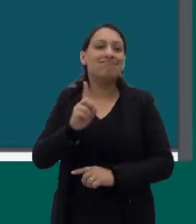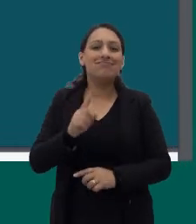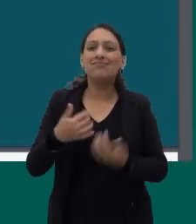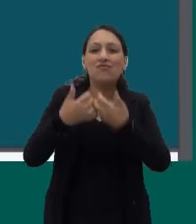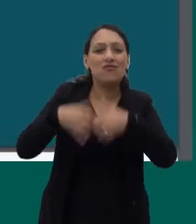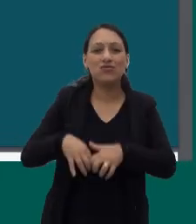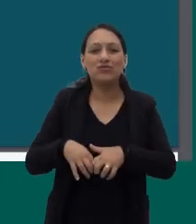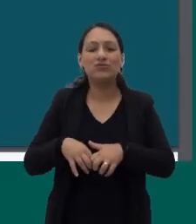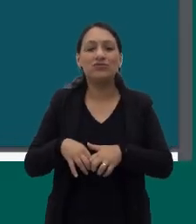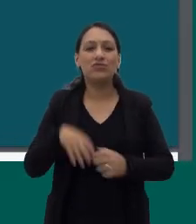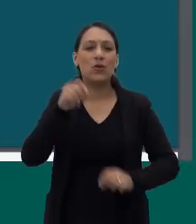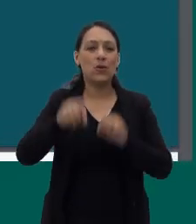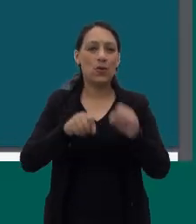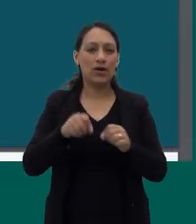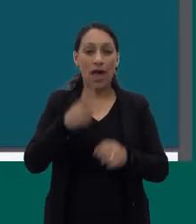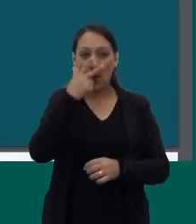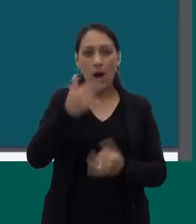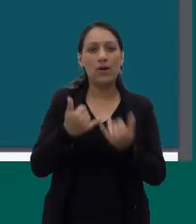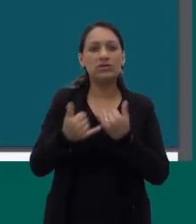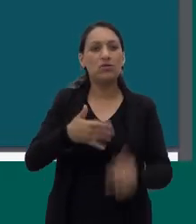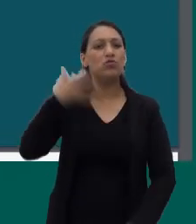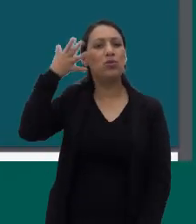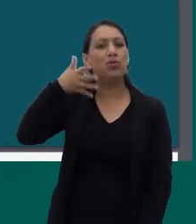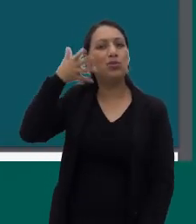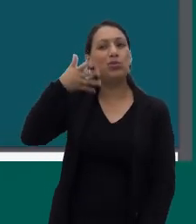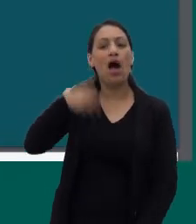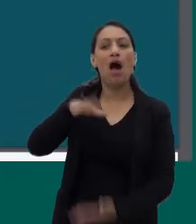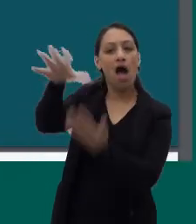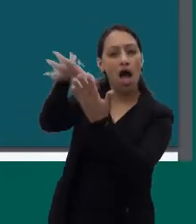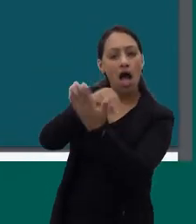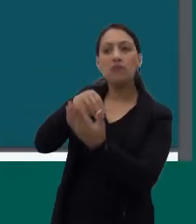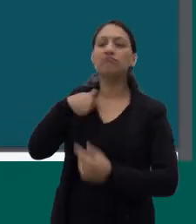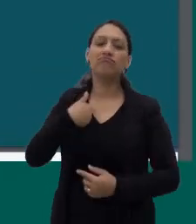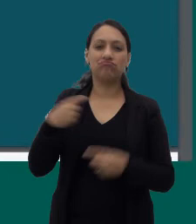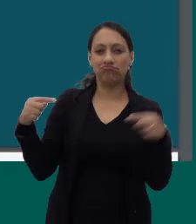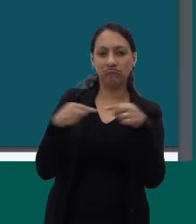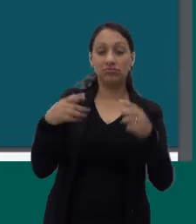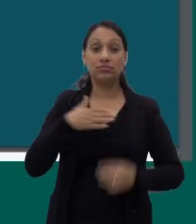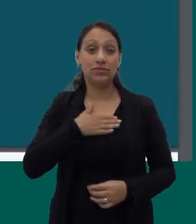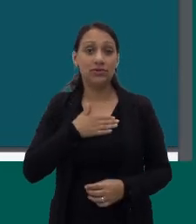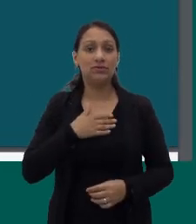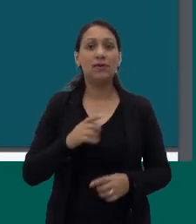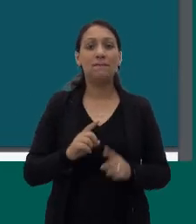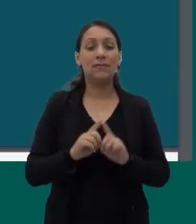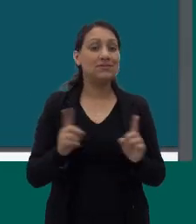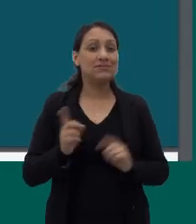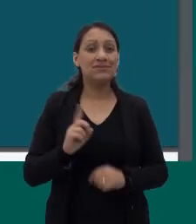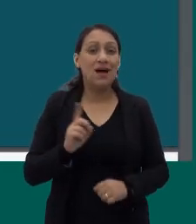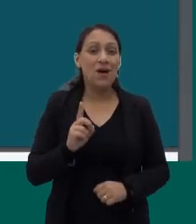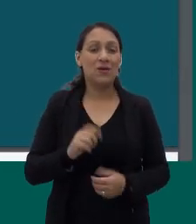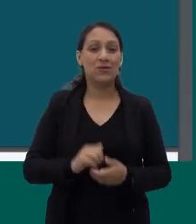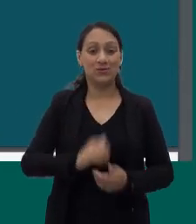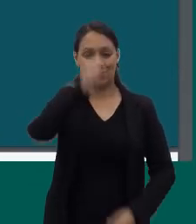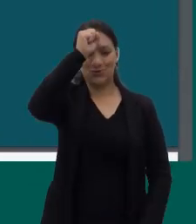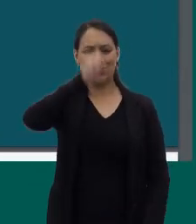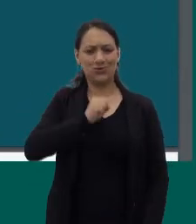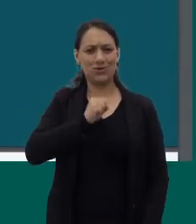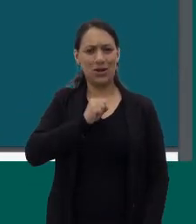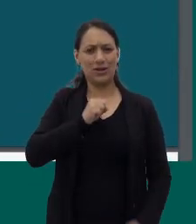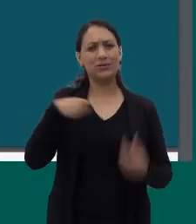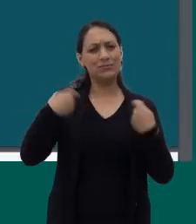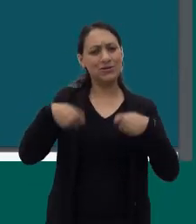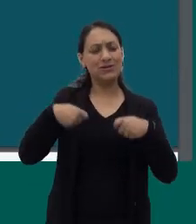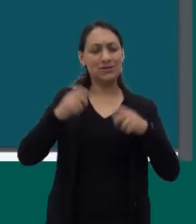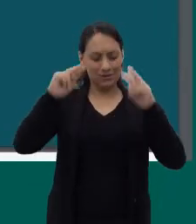Uma certa reprodução do discurso, né? Exatamente, nós temos muitas teorias, mas o sujeito tem que desenvolver a